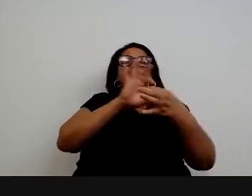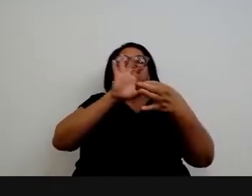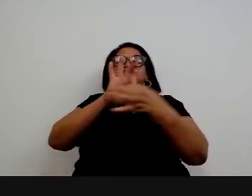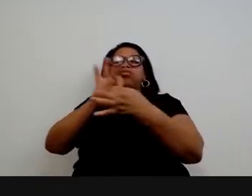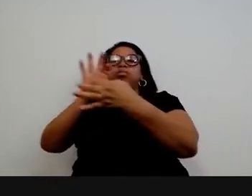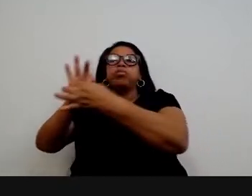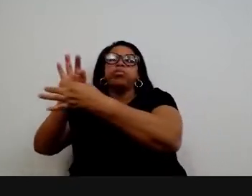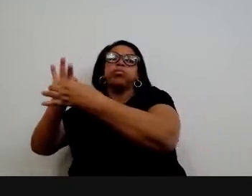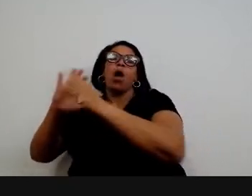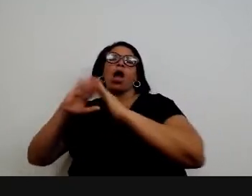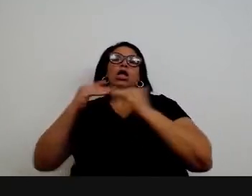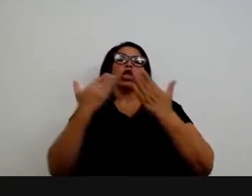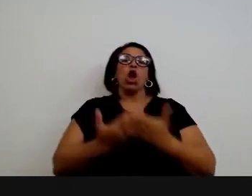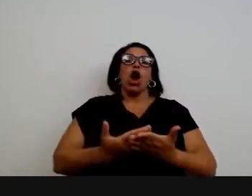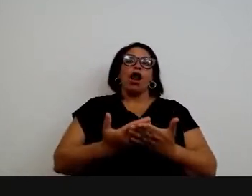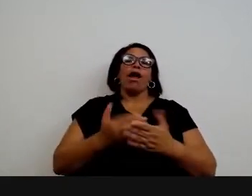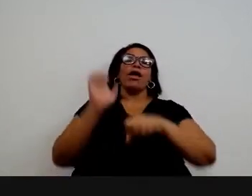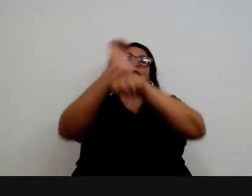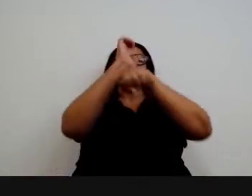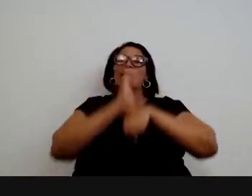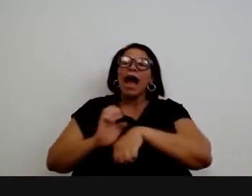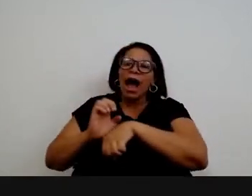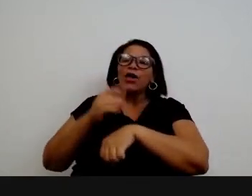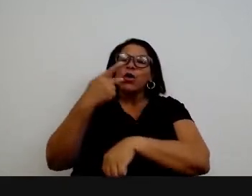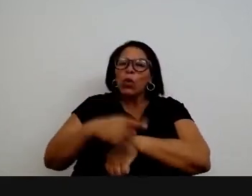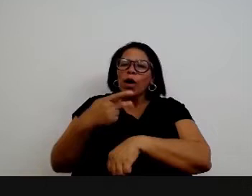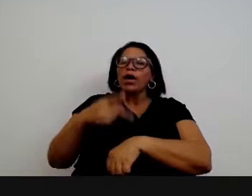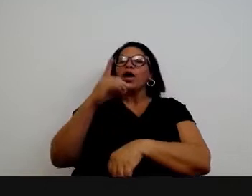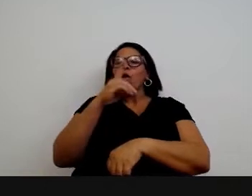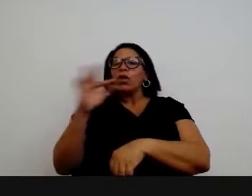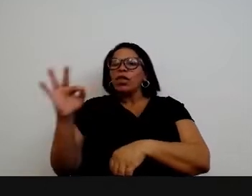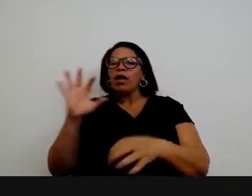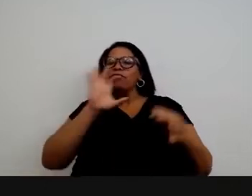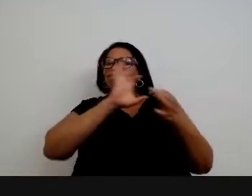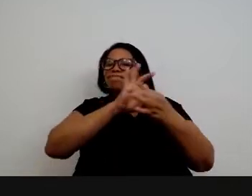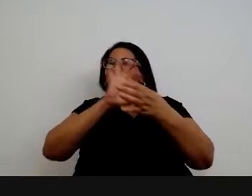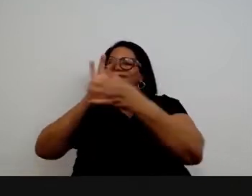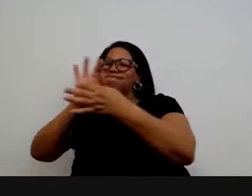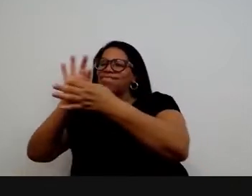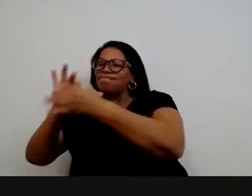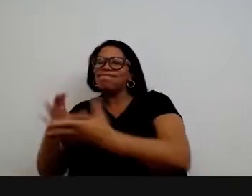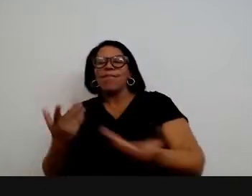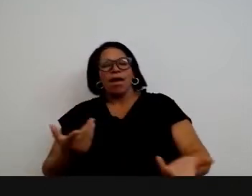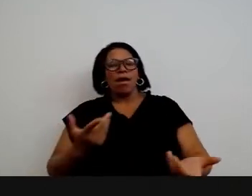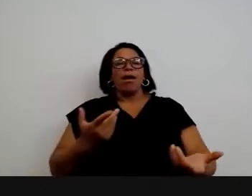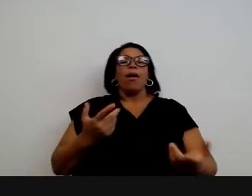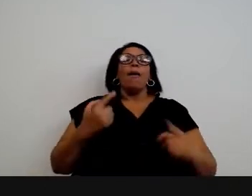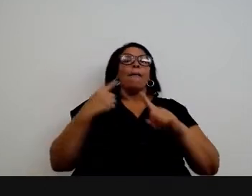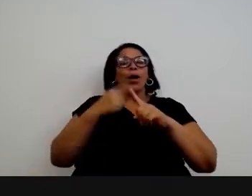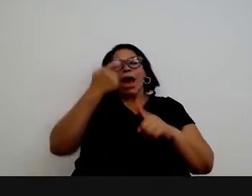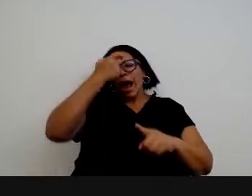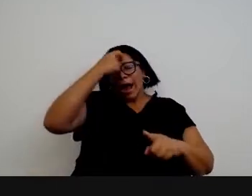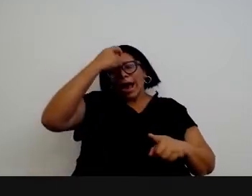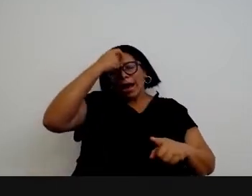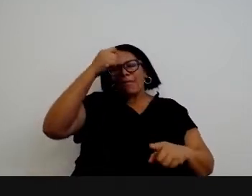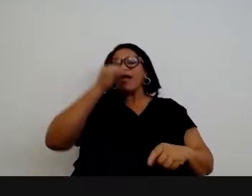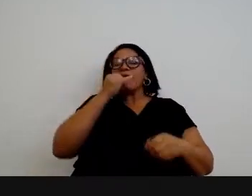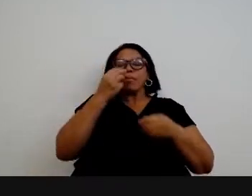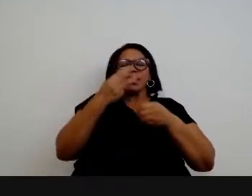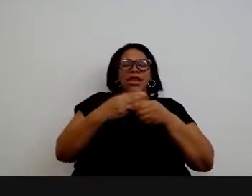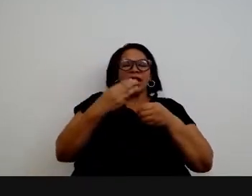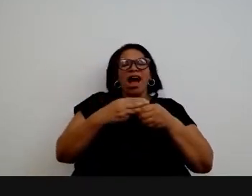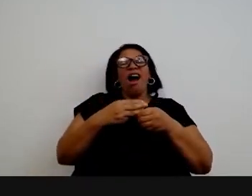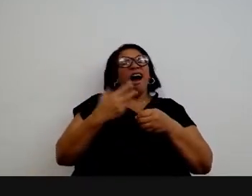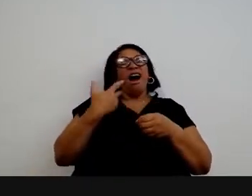redes. A gente precisaria melhorar muito isso na cabeça dos dirigentes de parlamentos no Brasil. Porque, às vezes, cidades muito